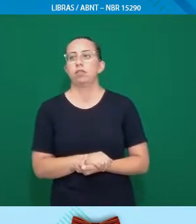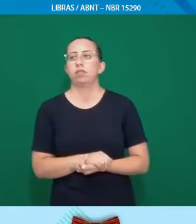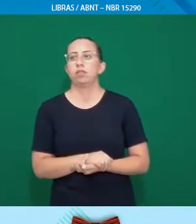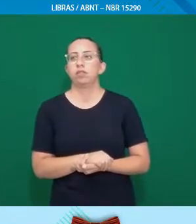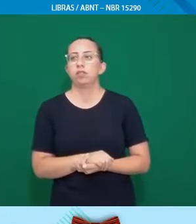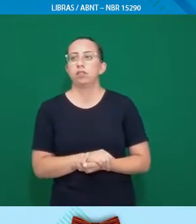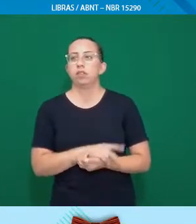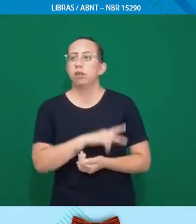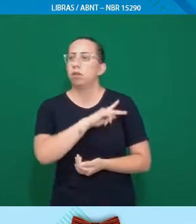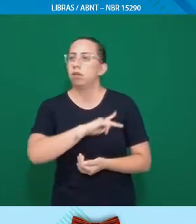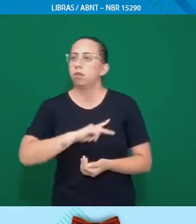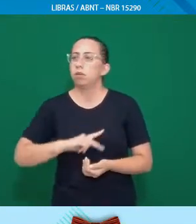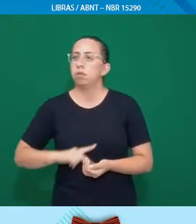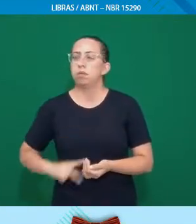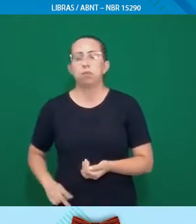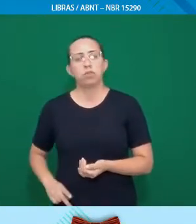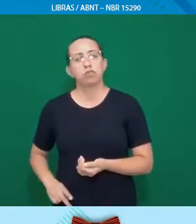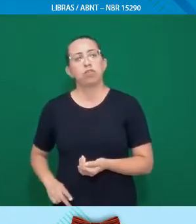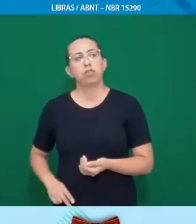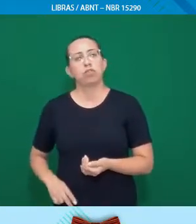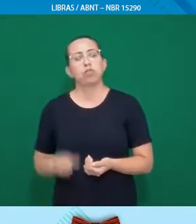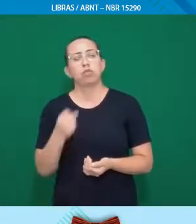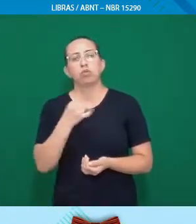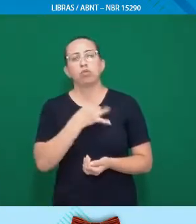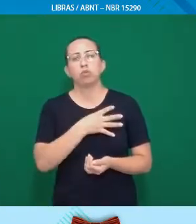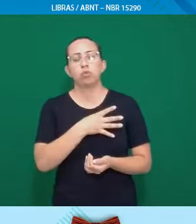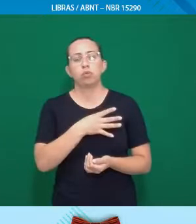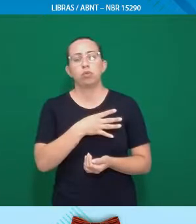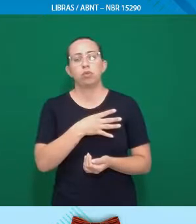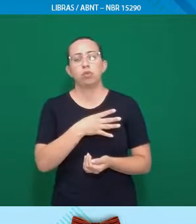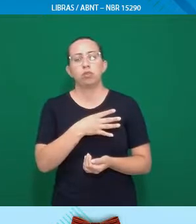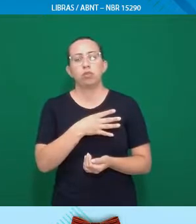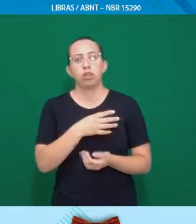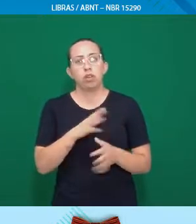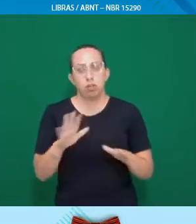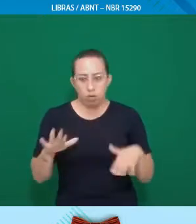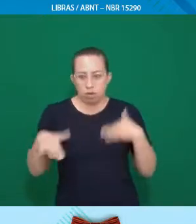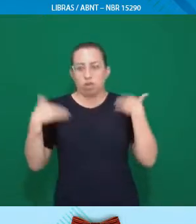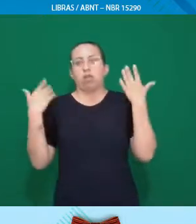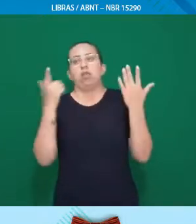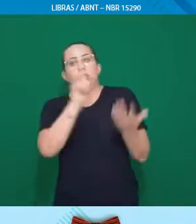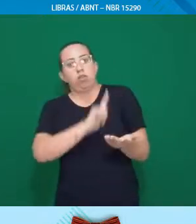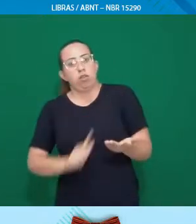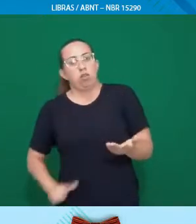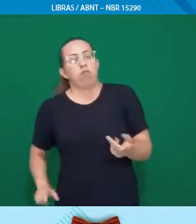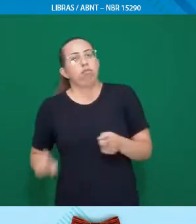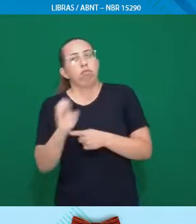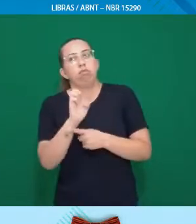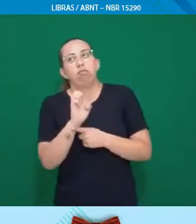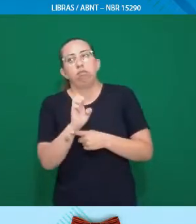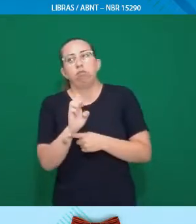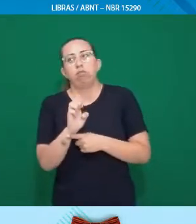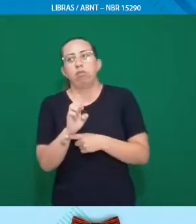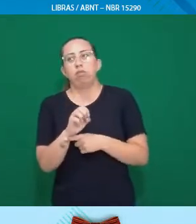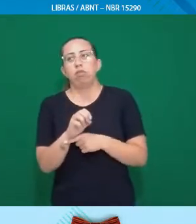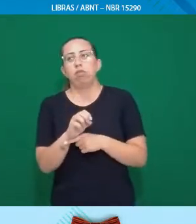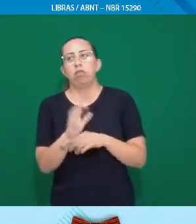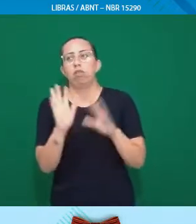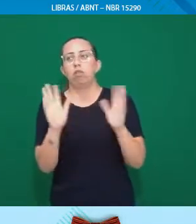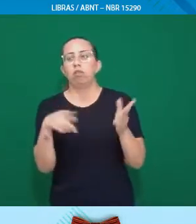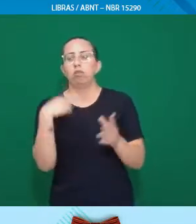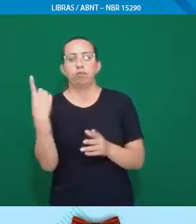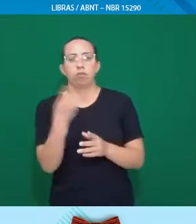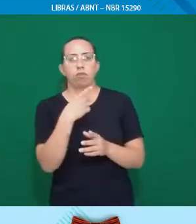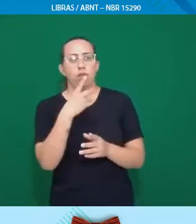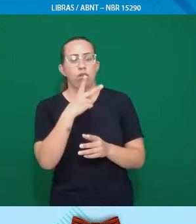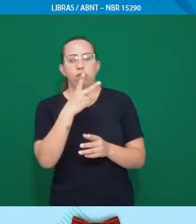uns dados hoje para o nosso assessor e me espantei do Governo do Estado até hoje ele tá nosso prefeito